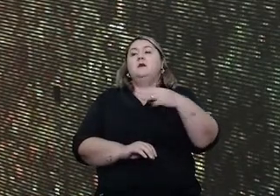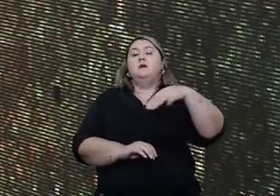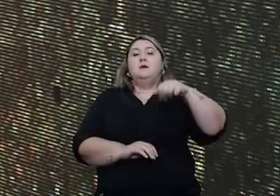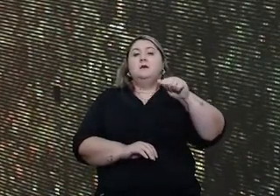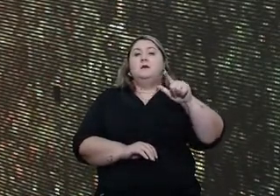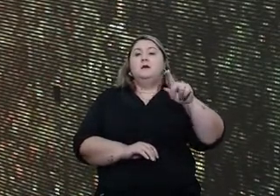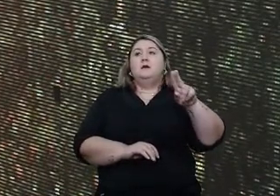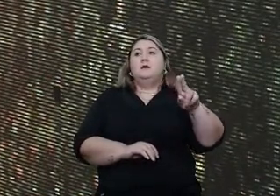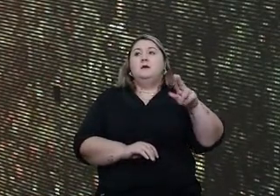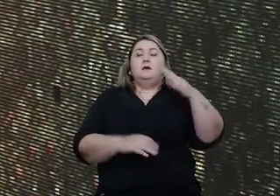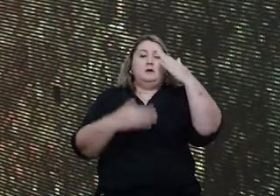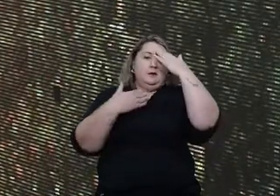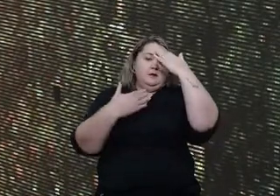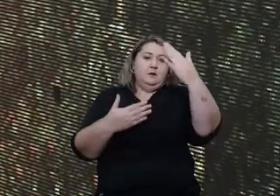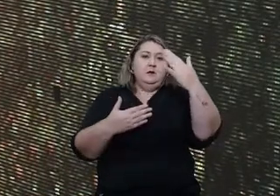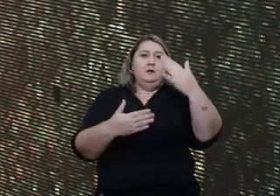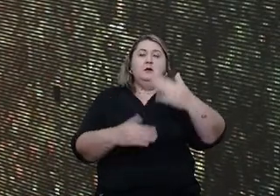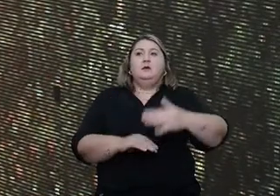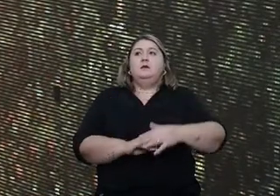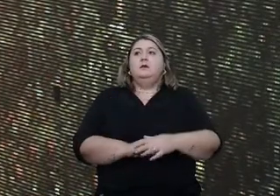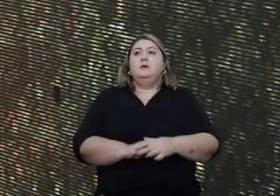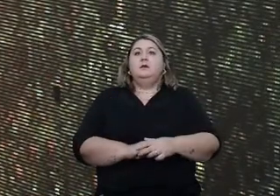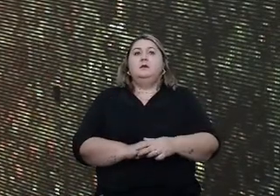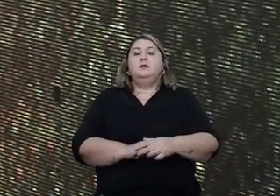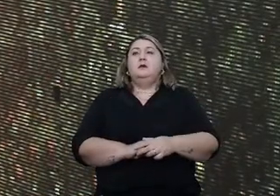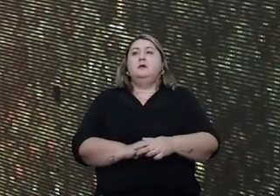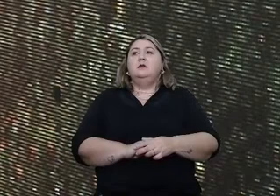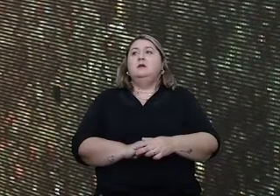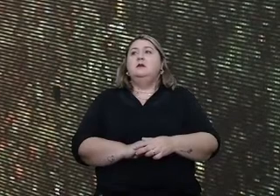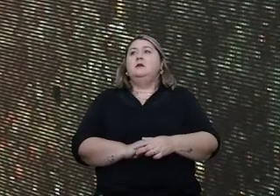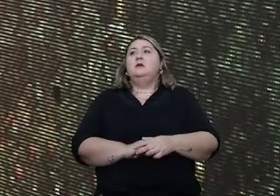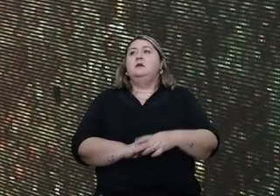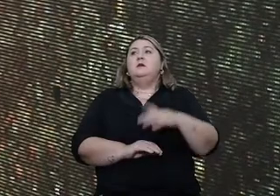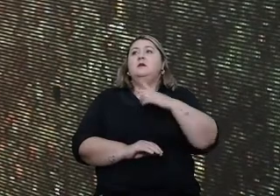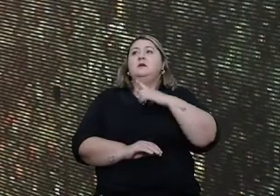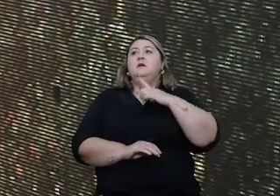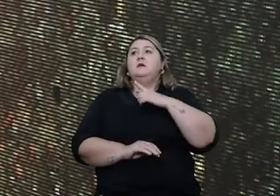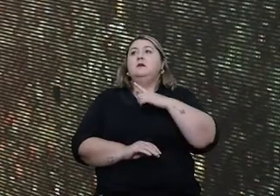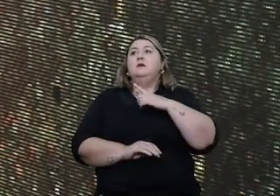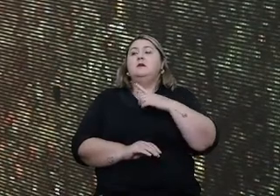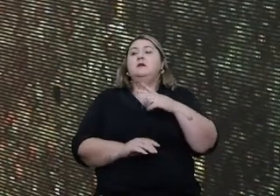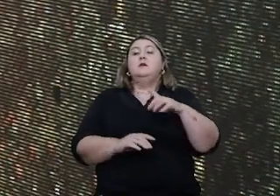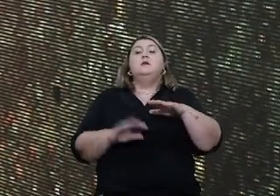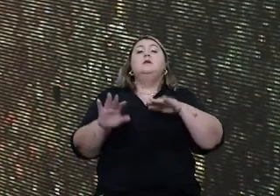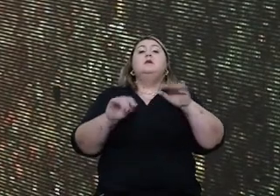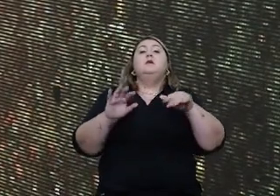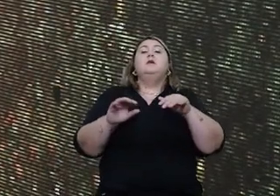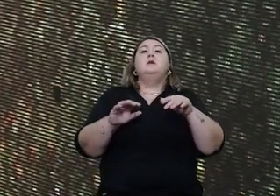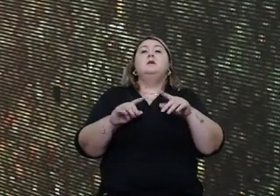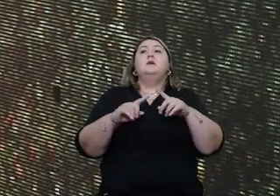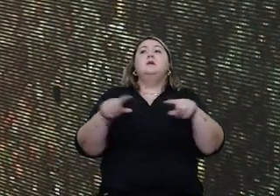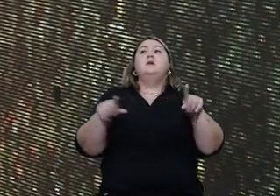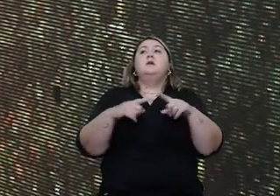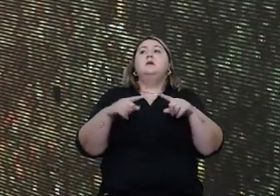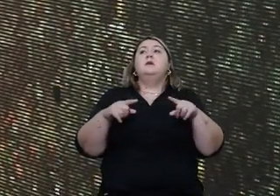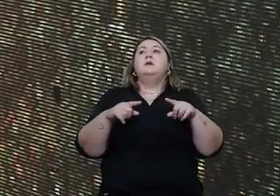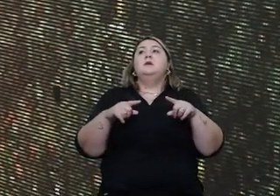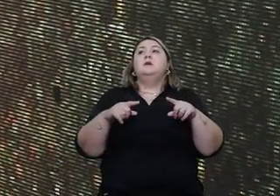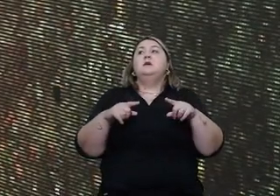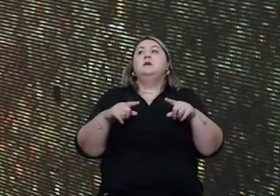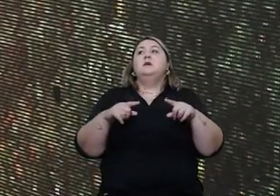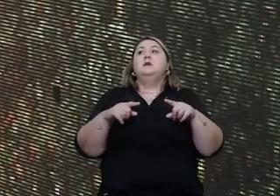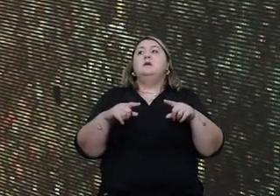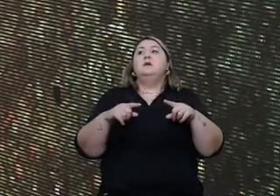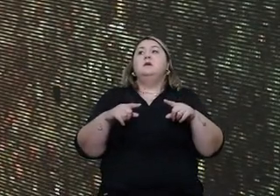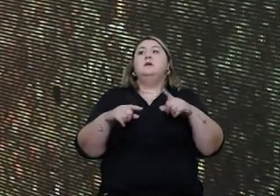Malu, já agradecendo a sua presença, essa energia, esse sorriso obrigada fácil aí, que você puxe uma música que você gosta de cantar, meu qual Deus